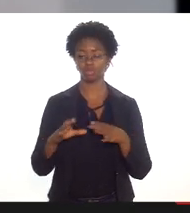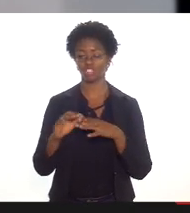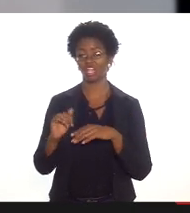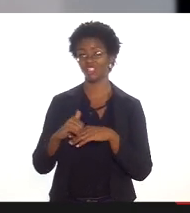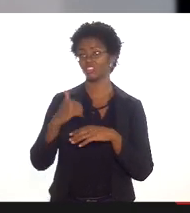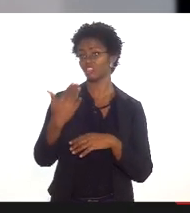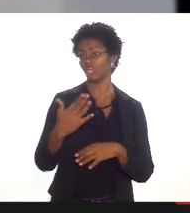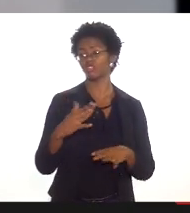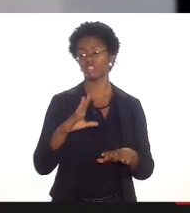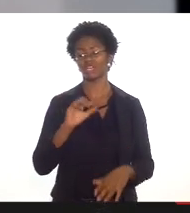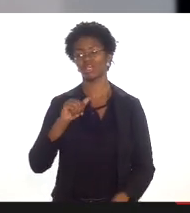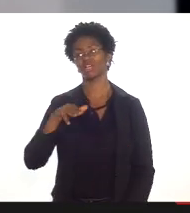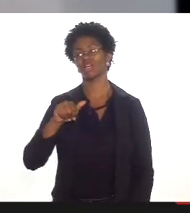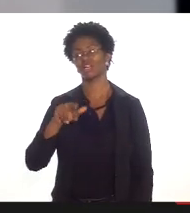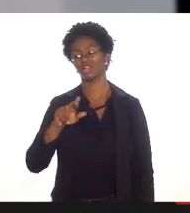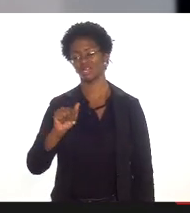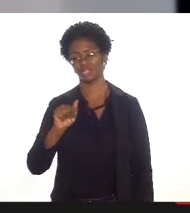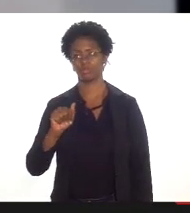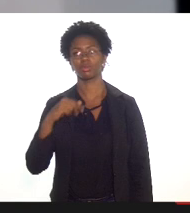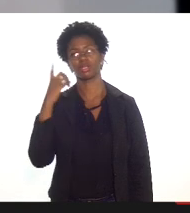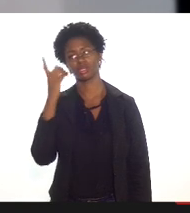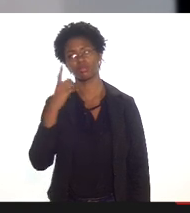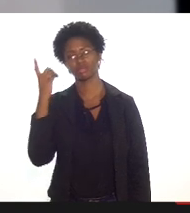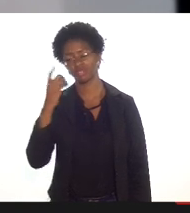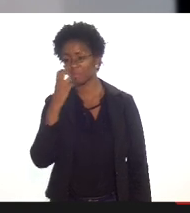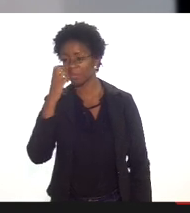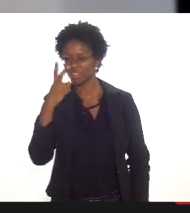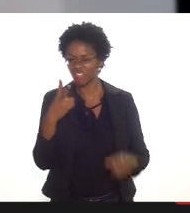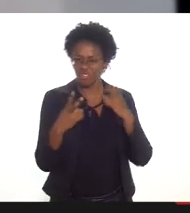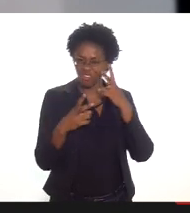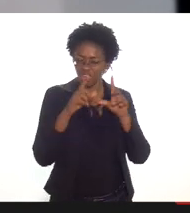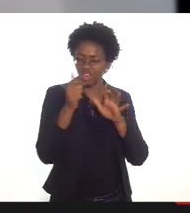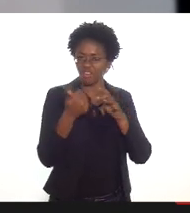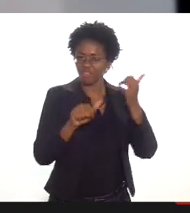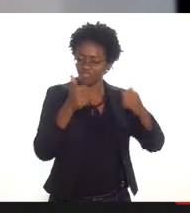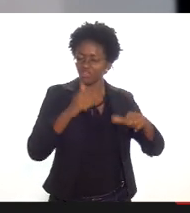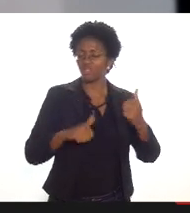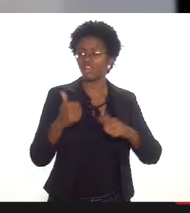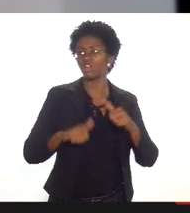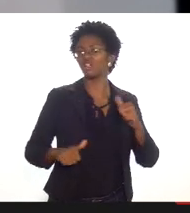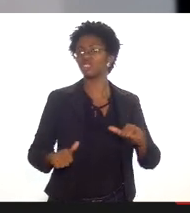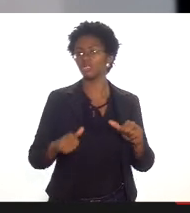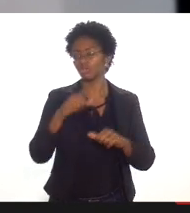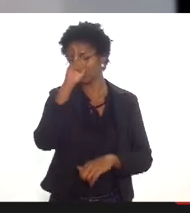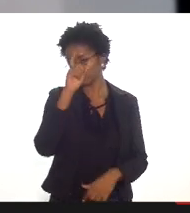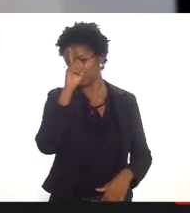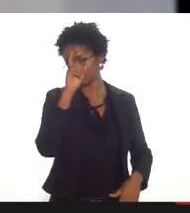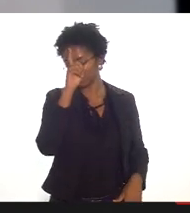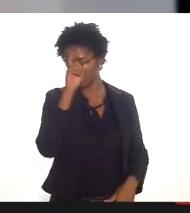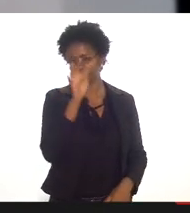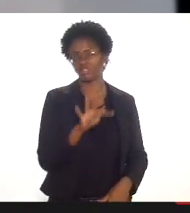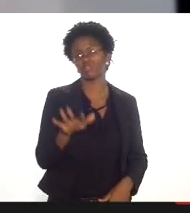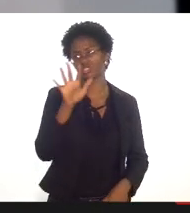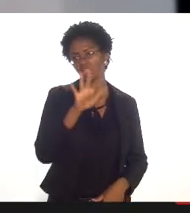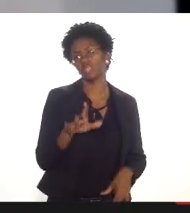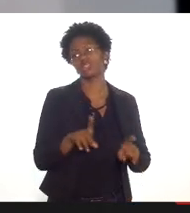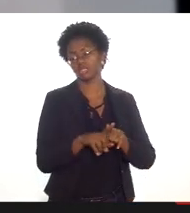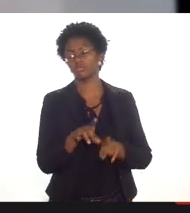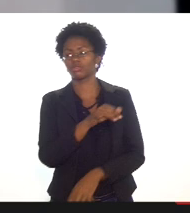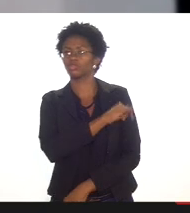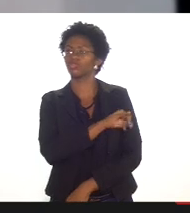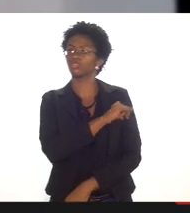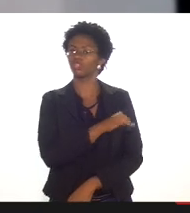da Câmara dos Deputados para apurar a situação dos hospitais federais do Estado do Rio de Janeiro. Na verdade, eram